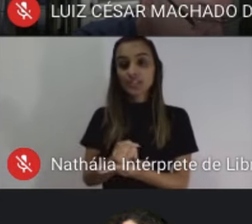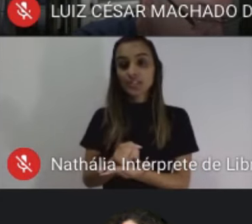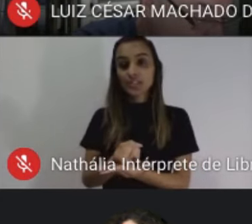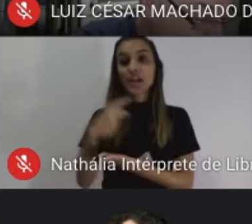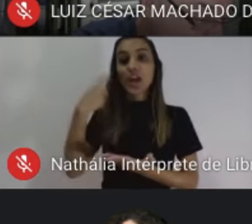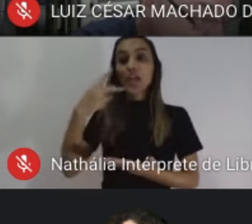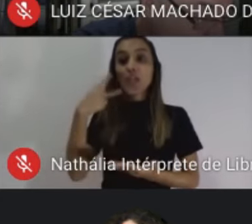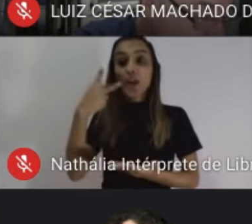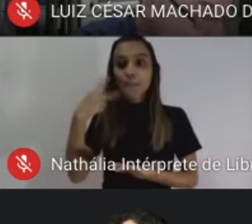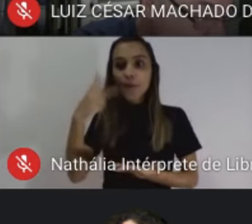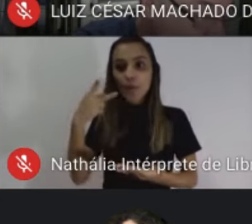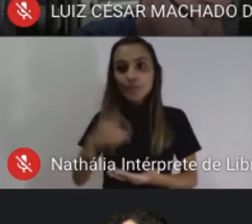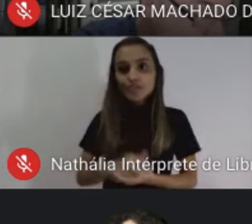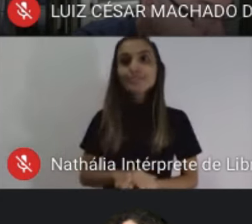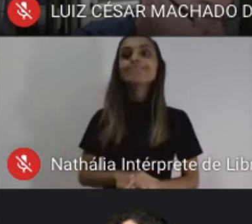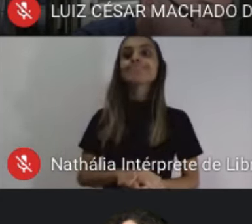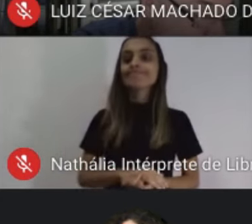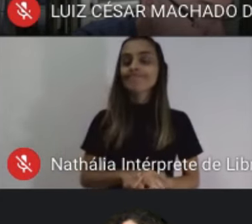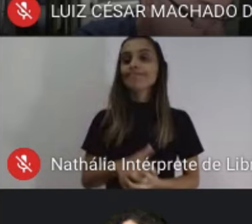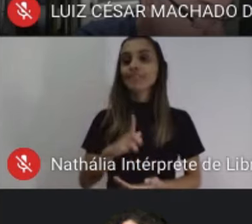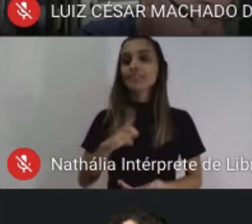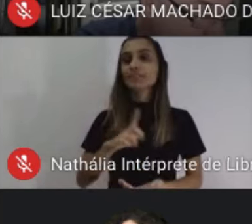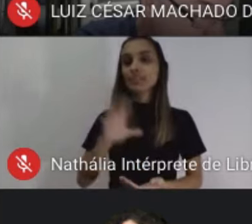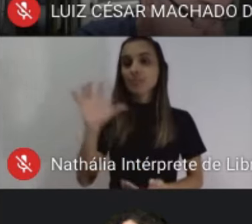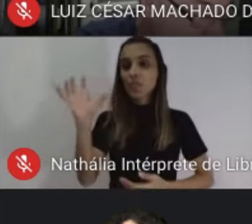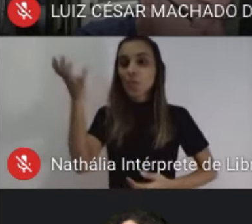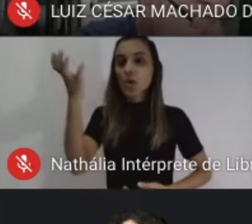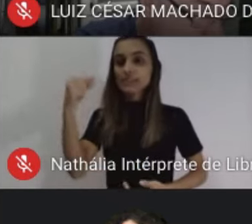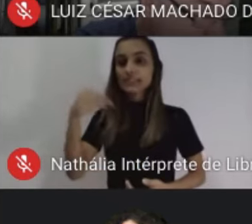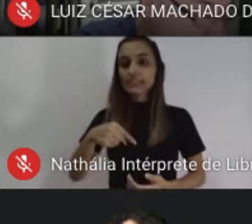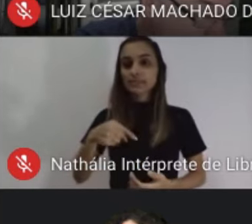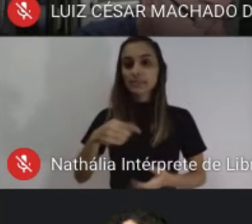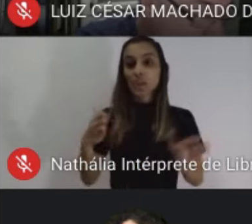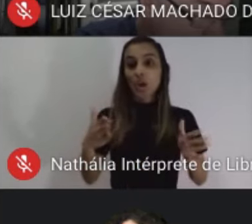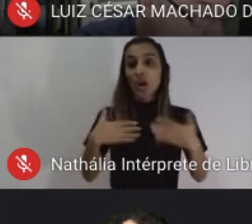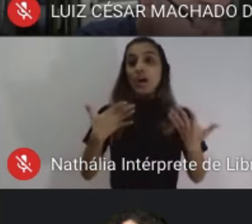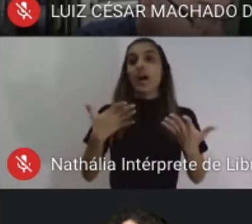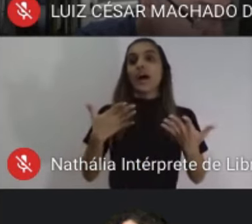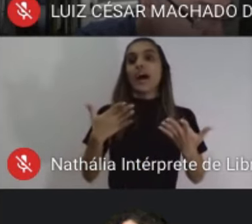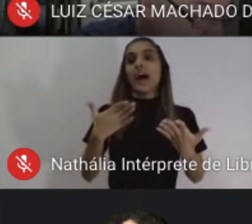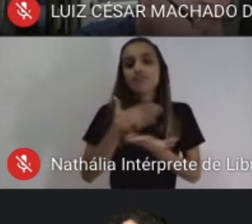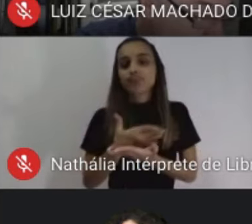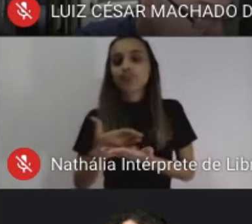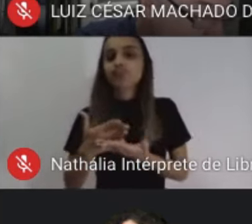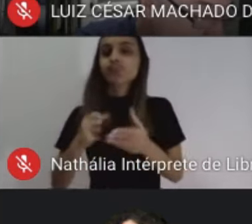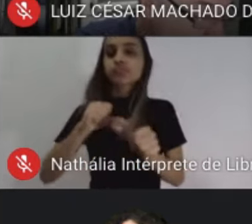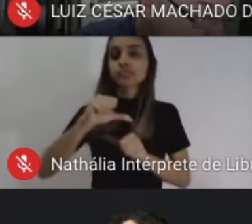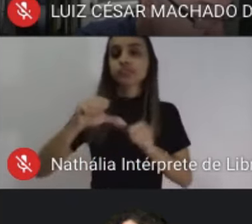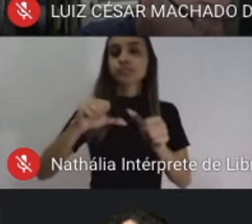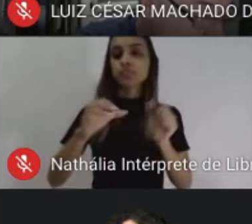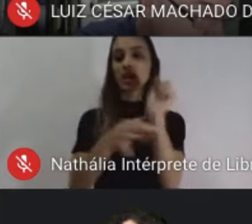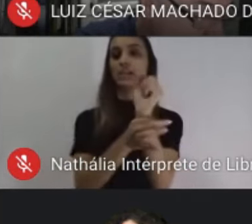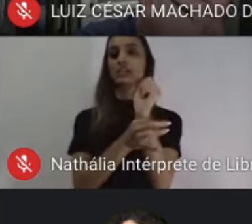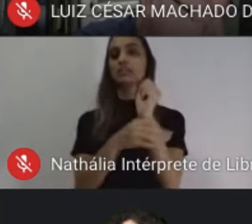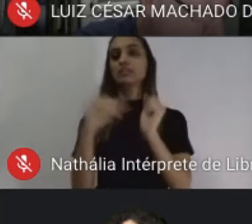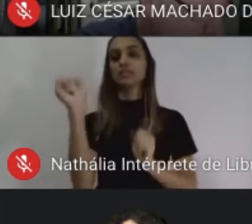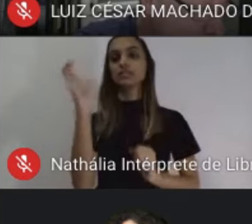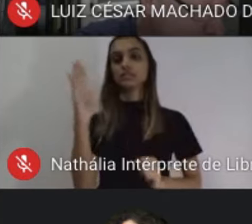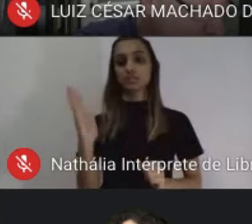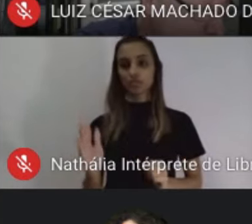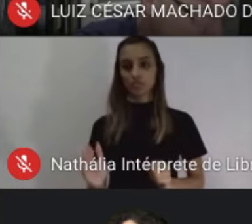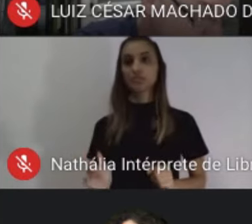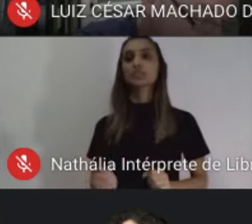último episódio em que a gente vai ter essa discussão, dentro da segurança do Estado num sentido tradicional.